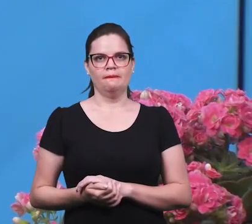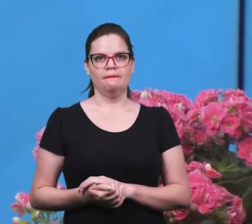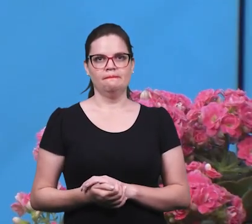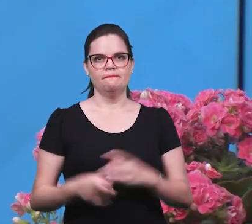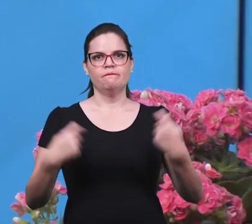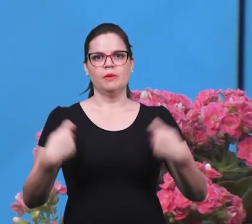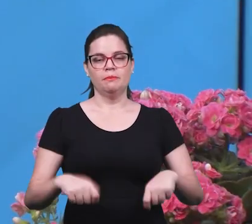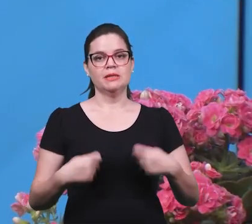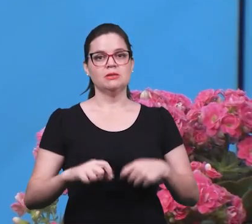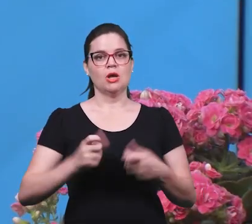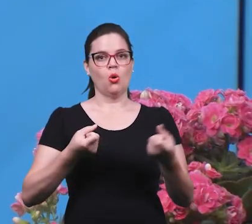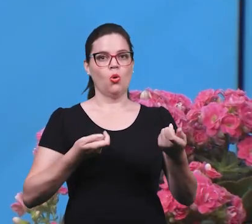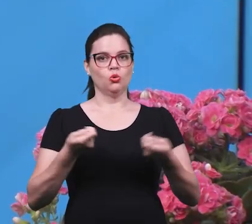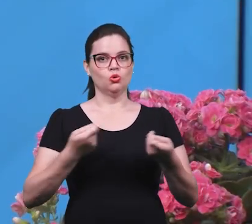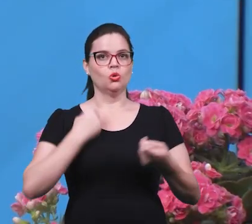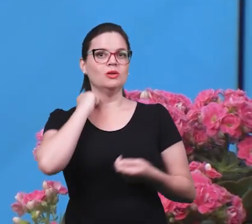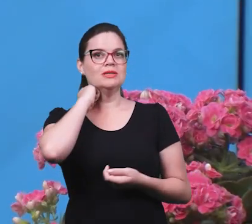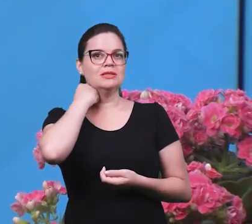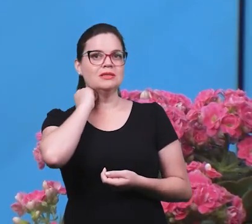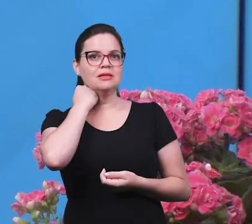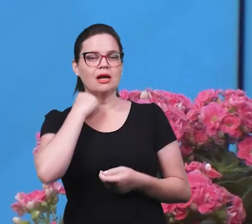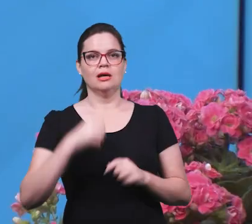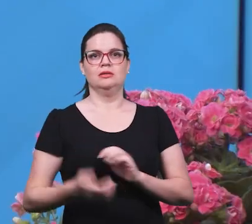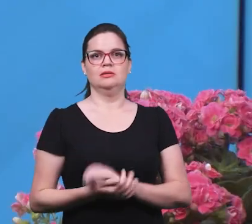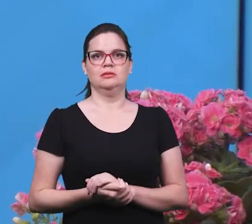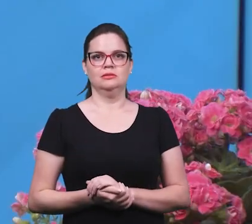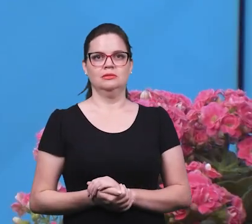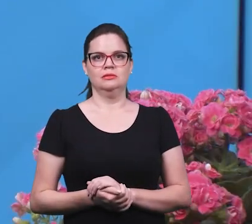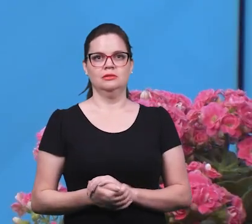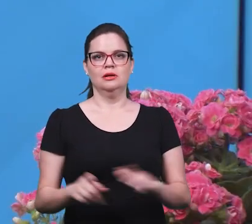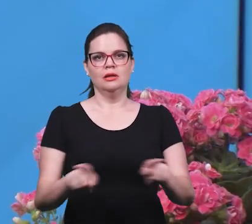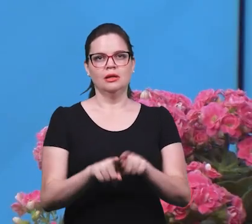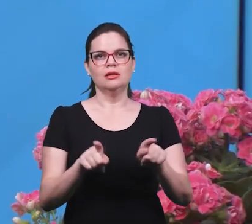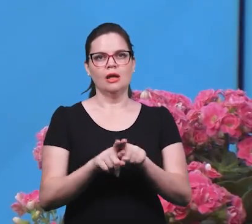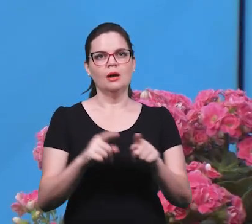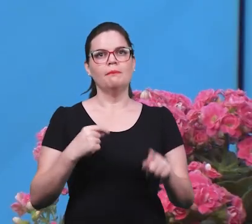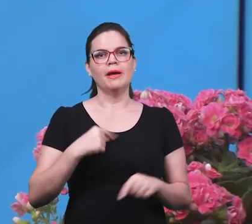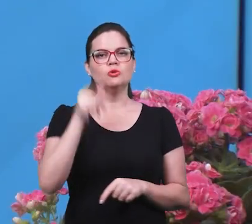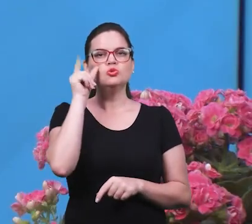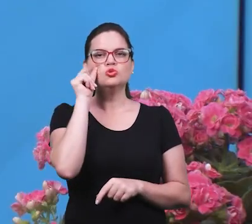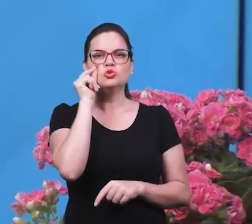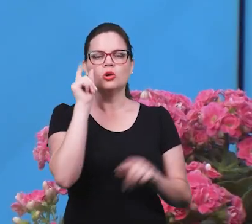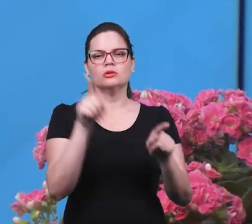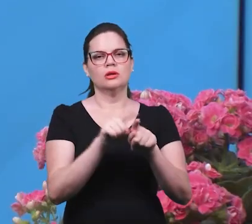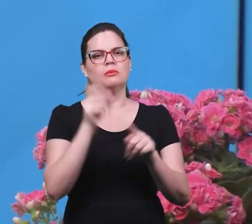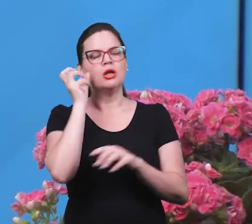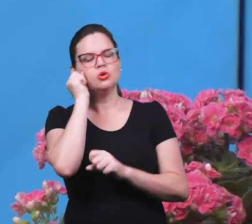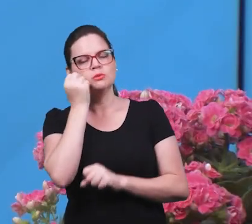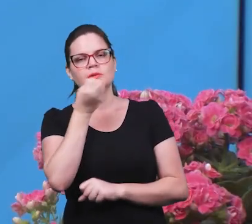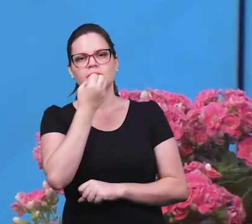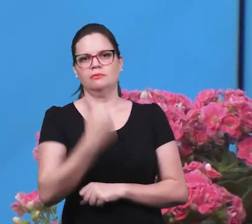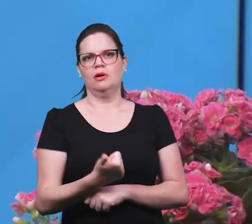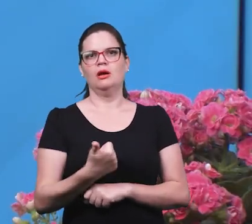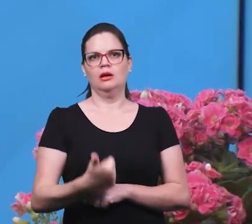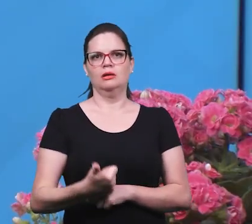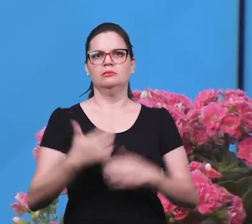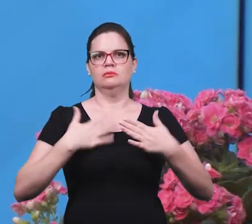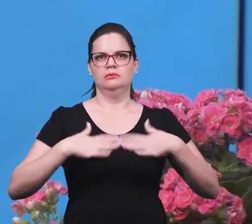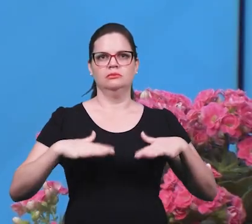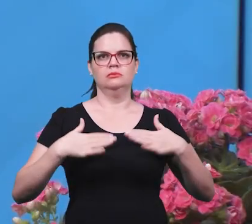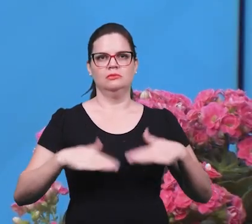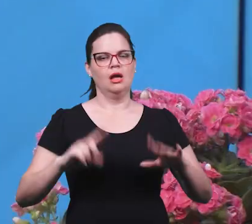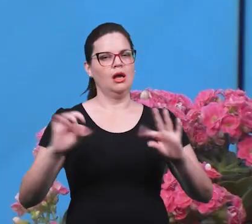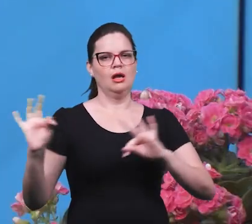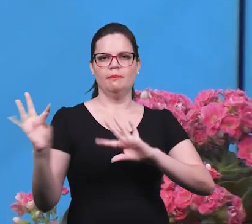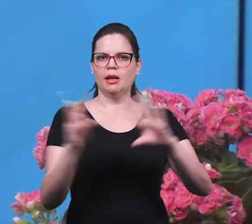de estresse, controle de sal na dieta, controle de sono, ter um sono de qualidade e atividade física. Isso é